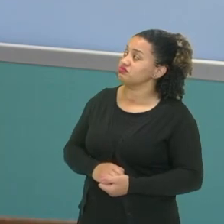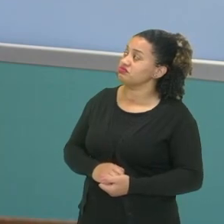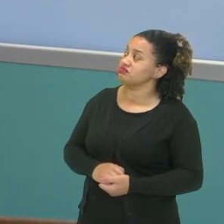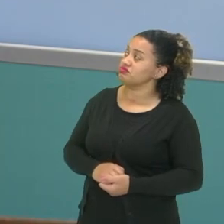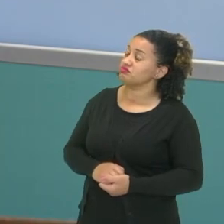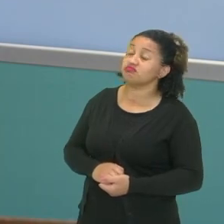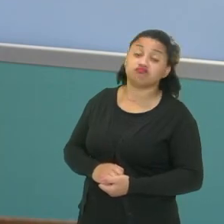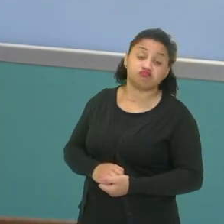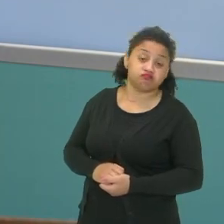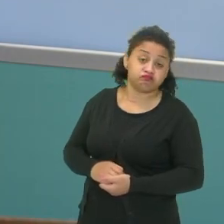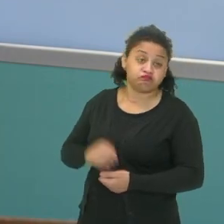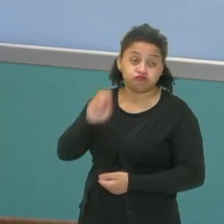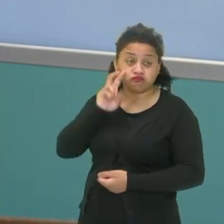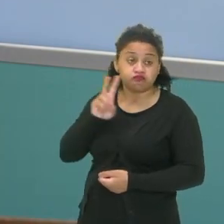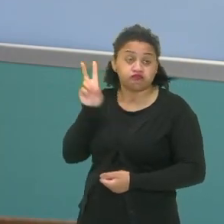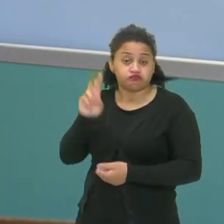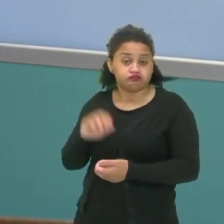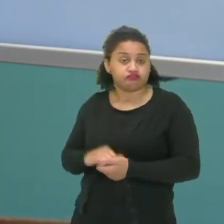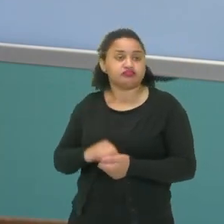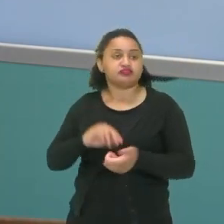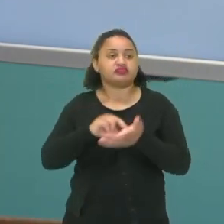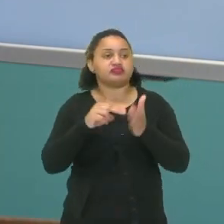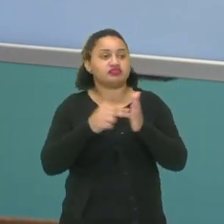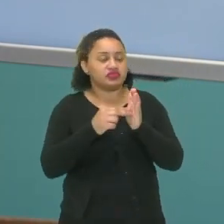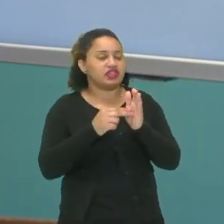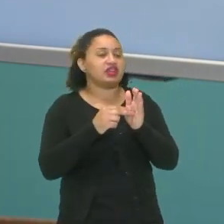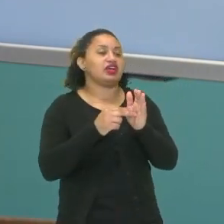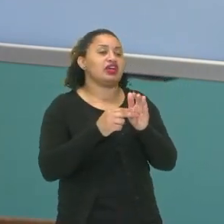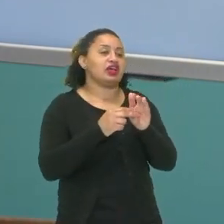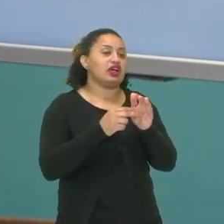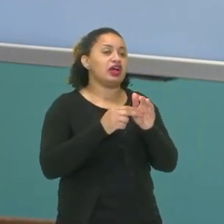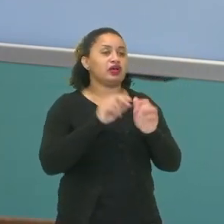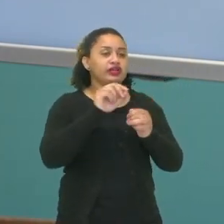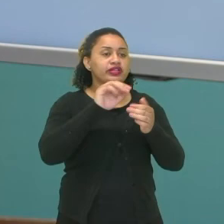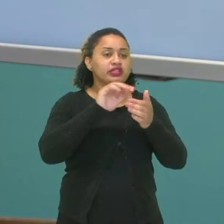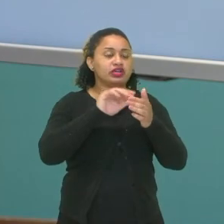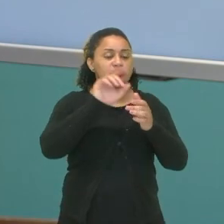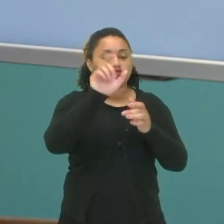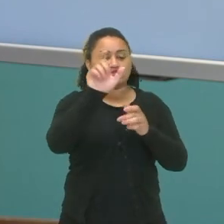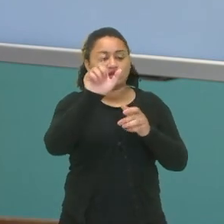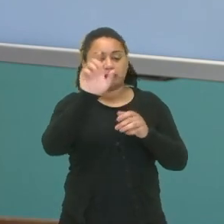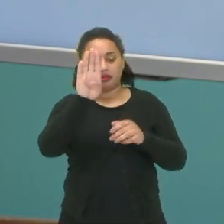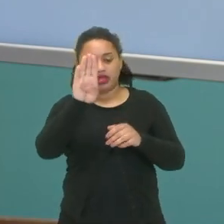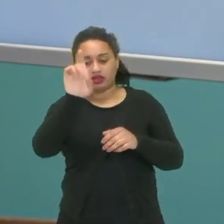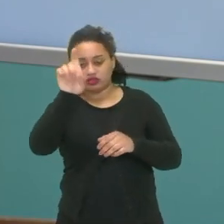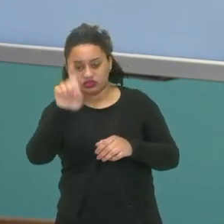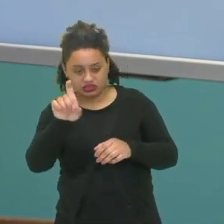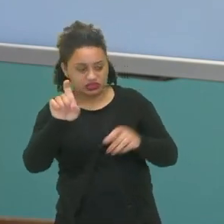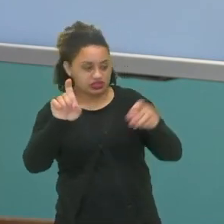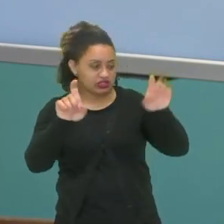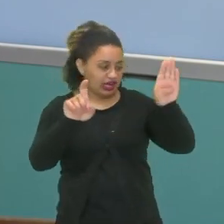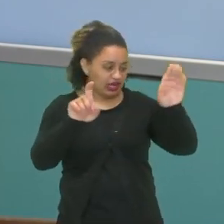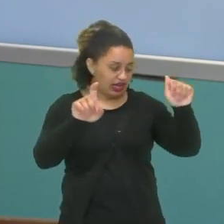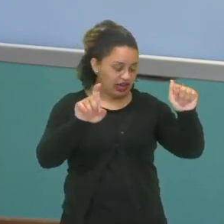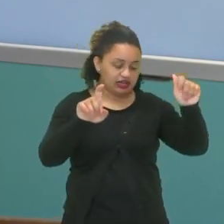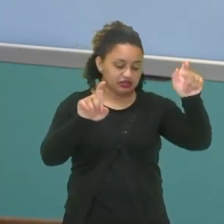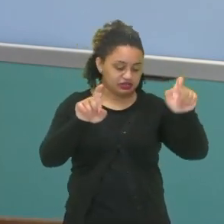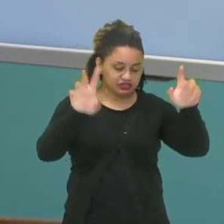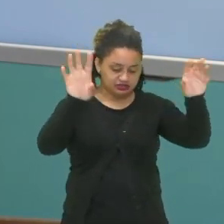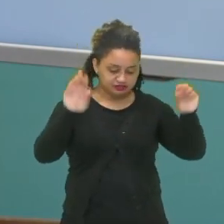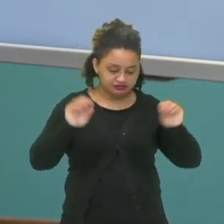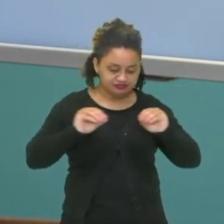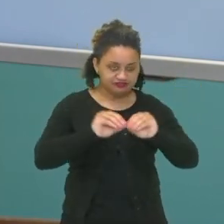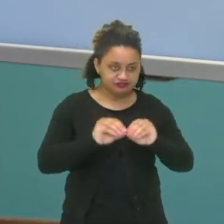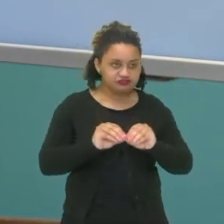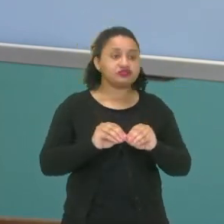Ou seja, eu pego o x do B menos o x do A ao quadrado, y do B menos o y